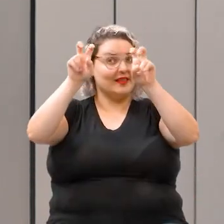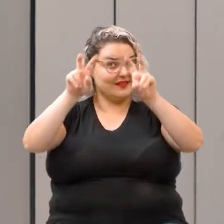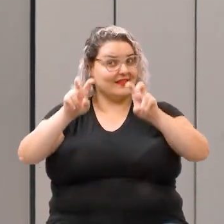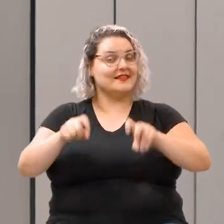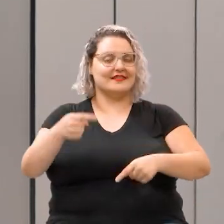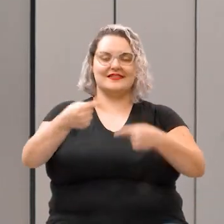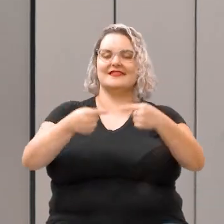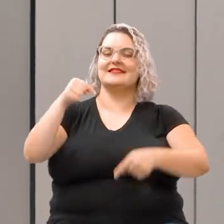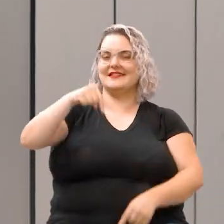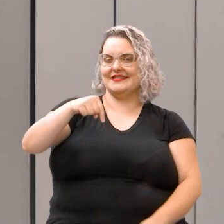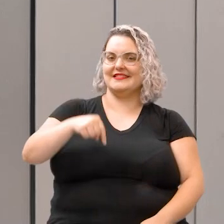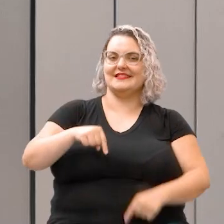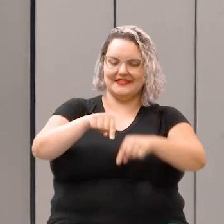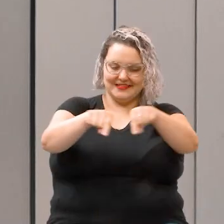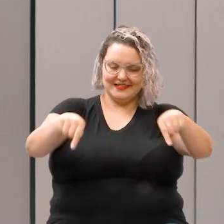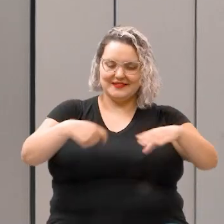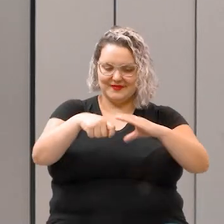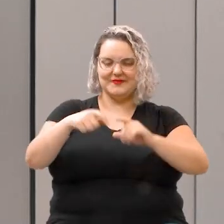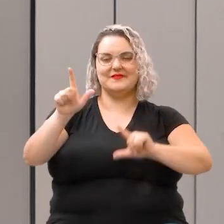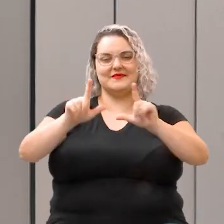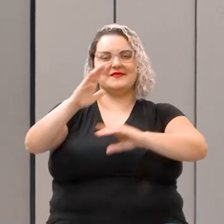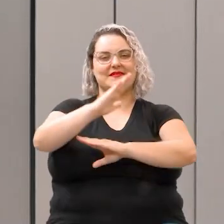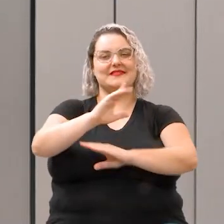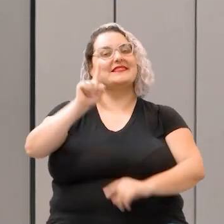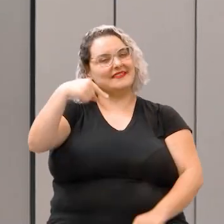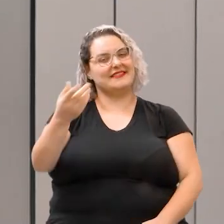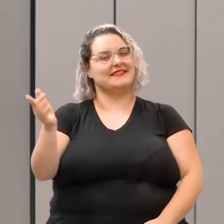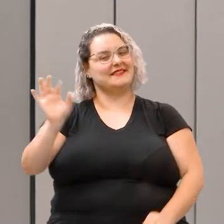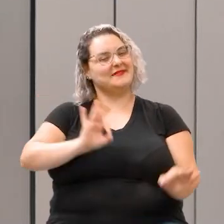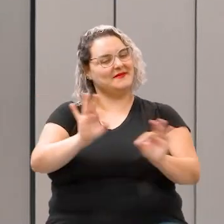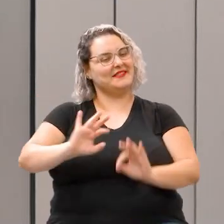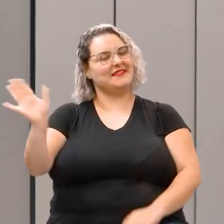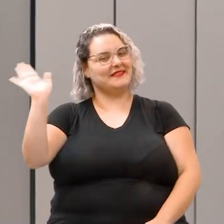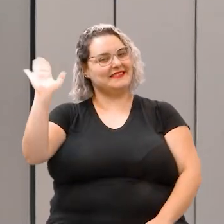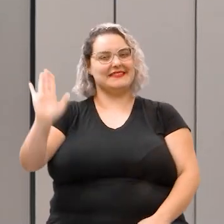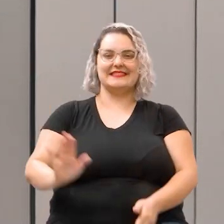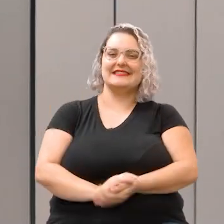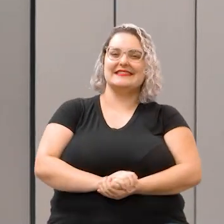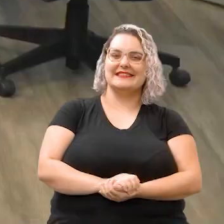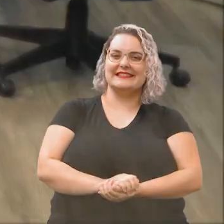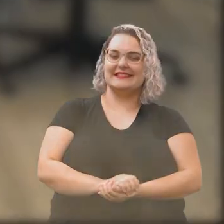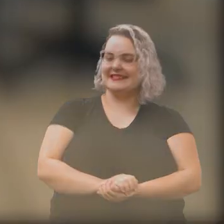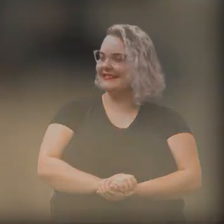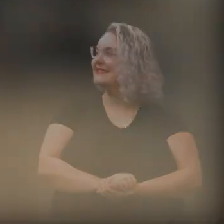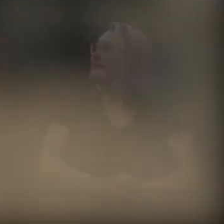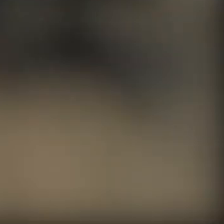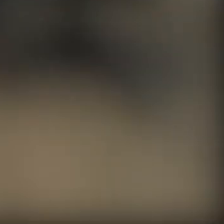discutimos aqui nos estúdios da TV Câmara Campinas. Até um próximo programa.